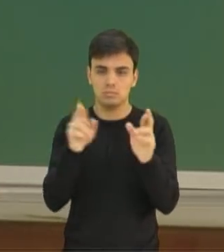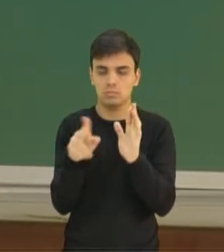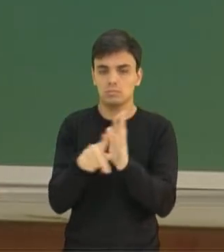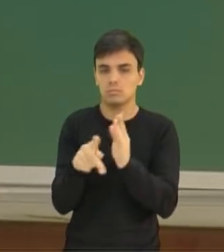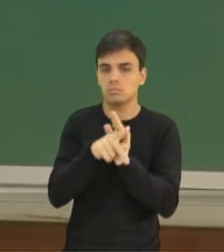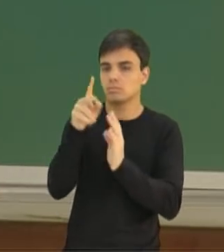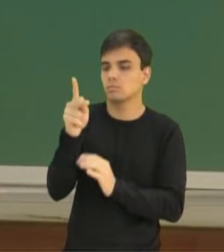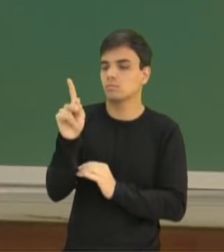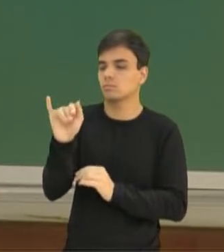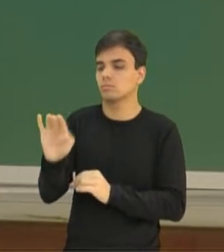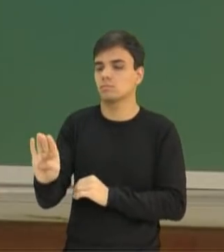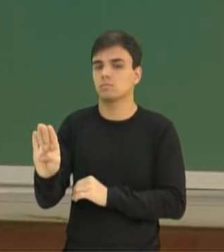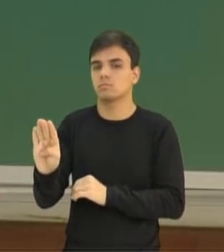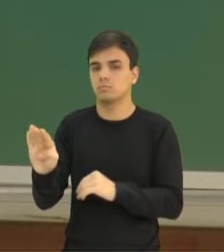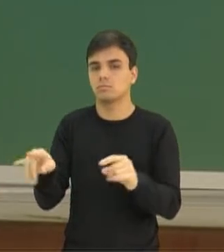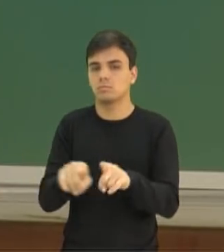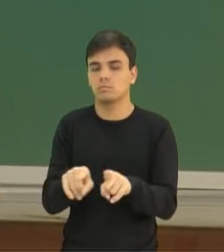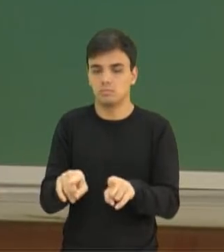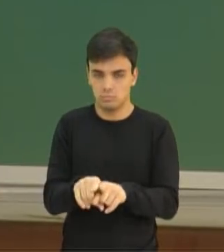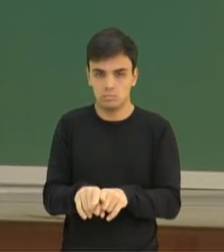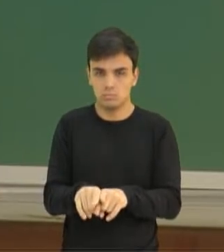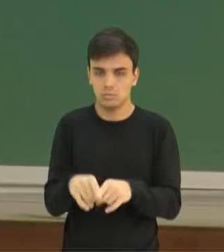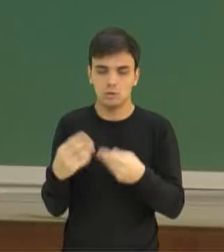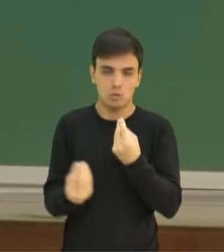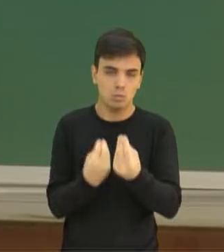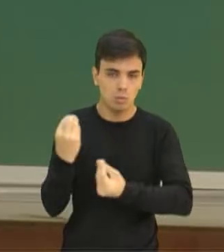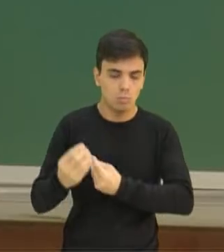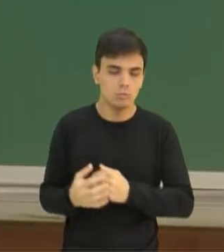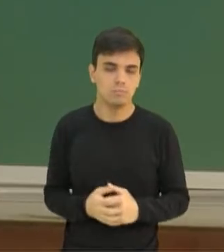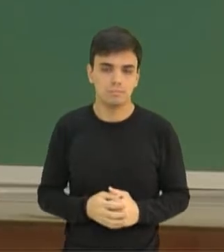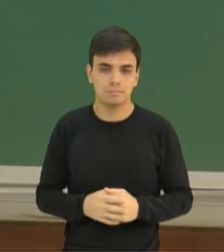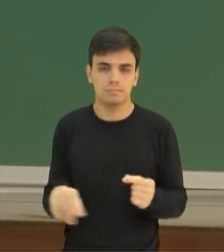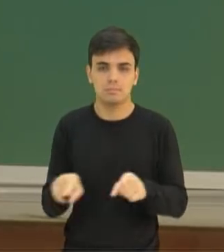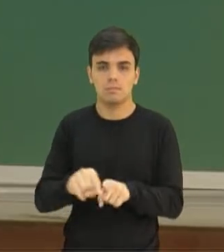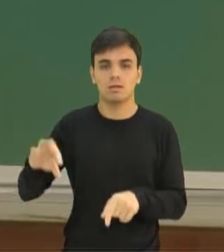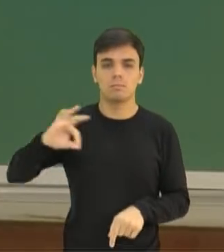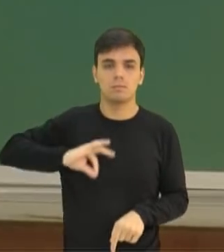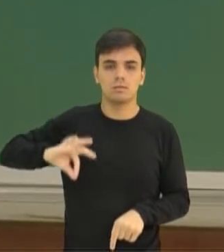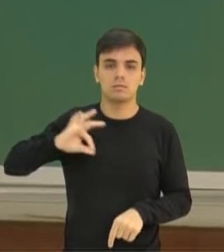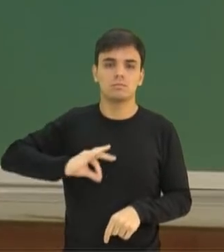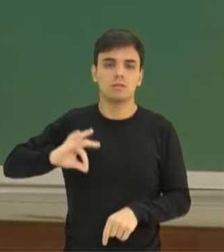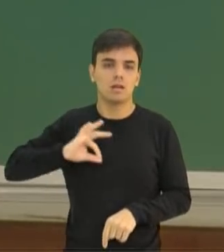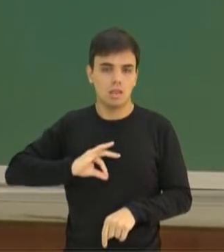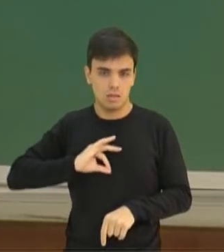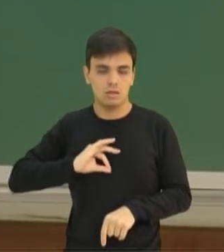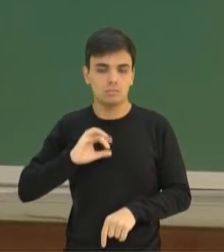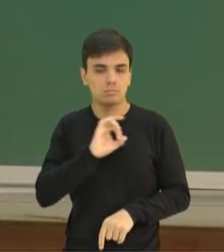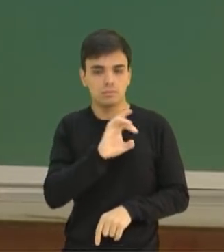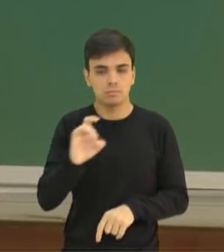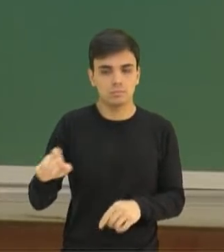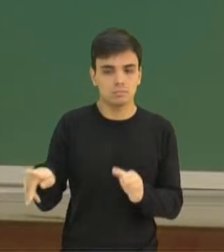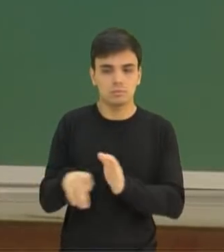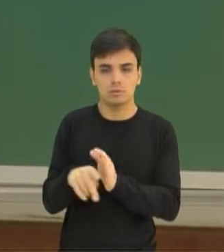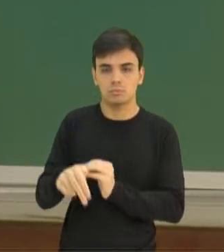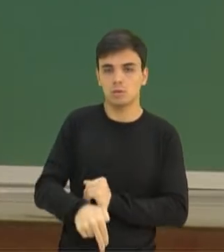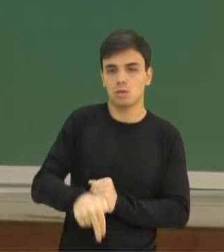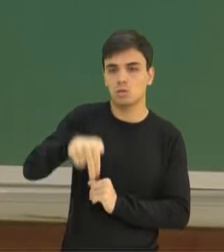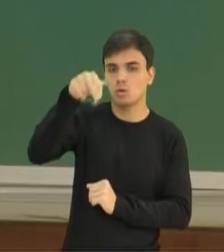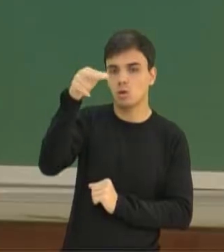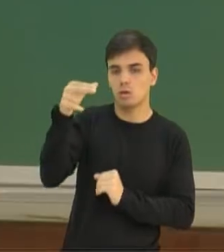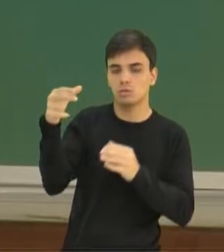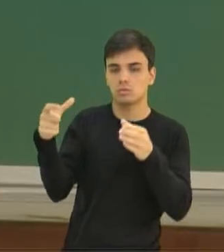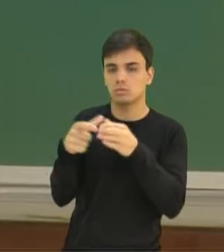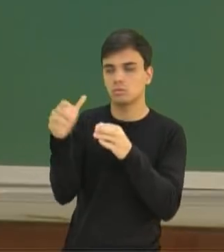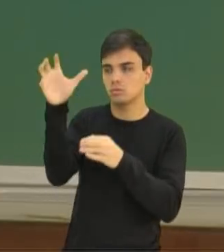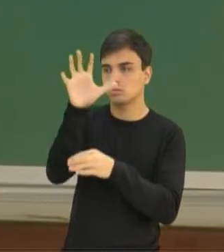lá e a participação da região Norte no PIB, a renda per capita da região Norte, quanto